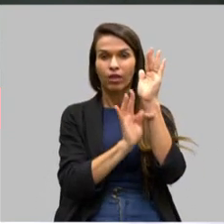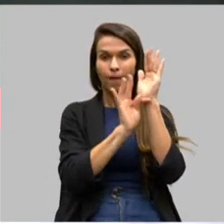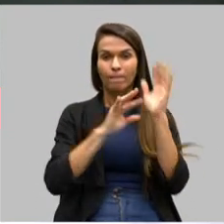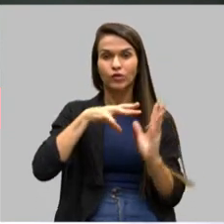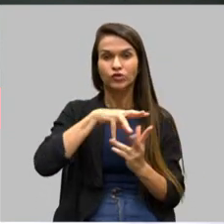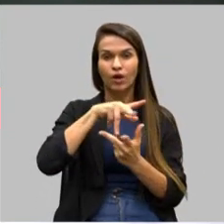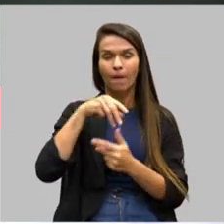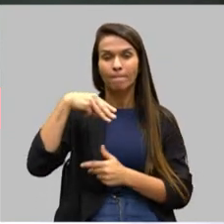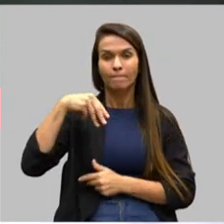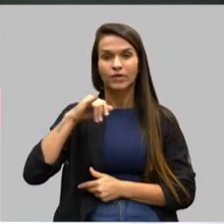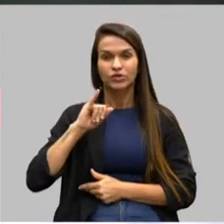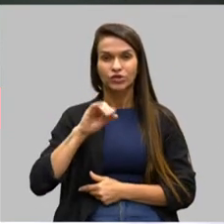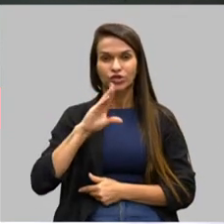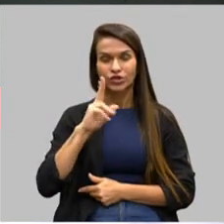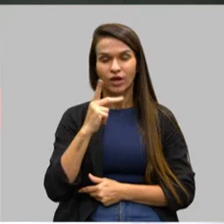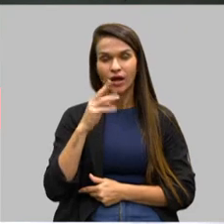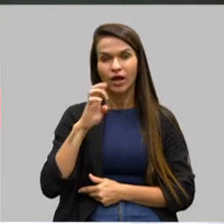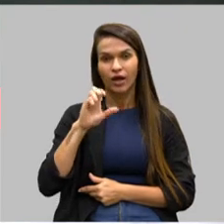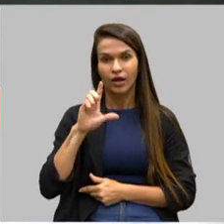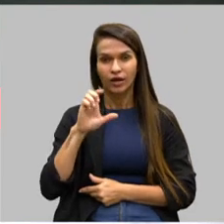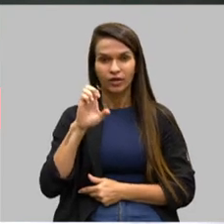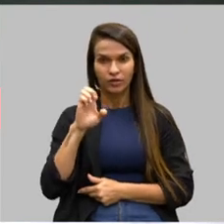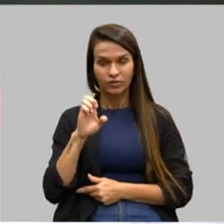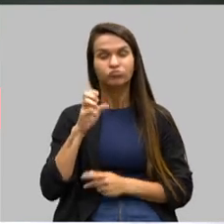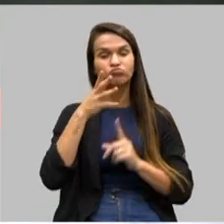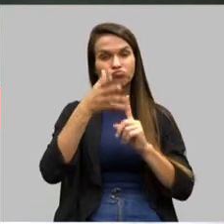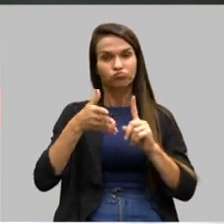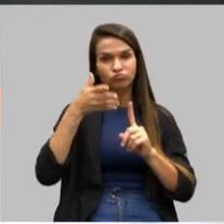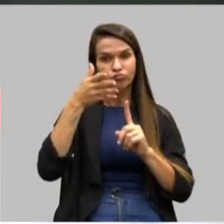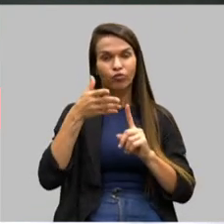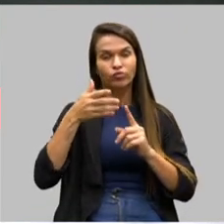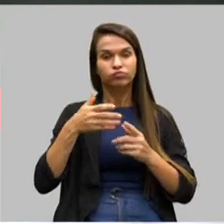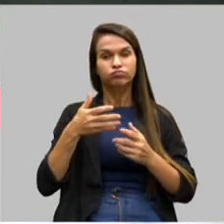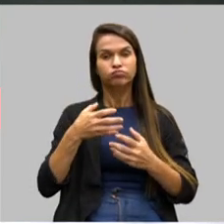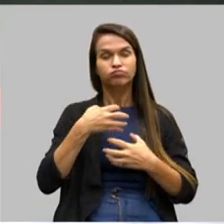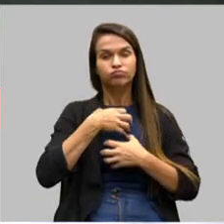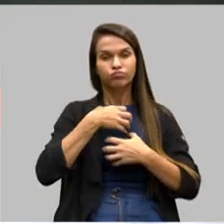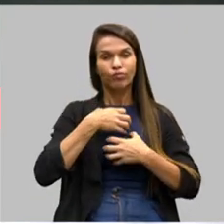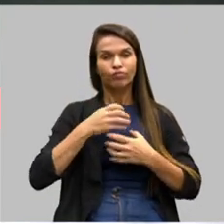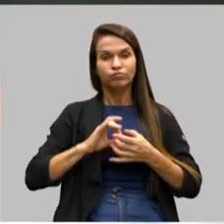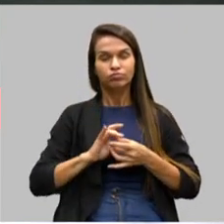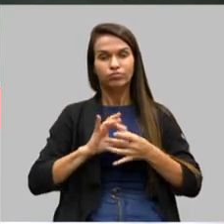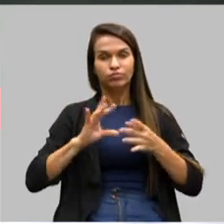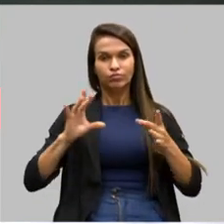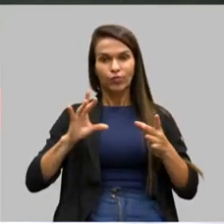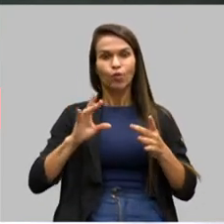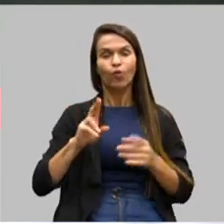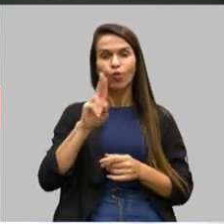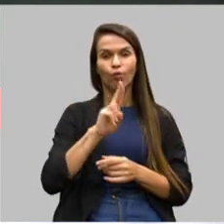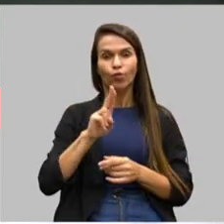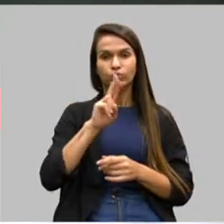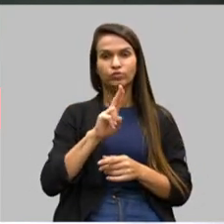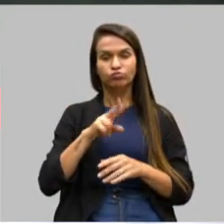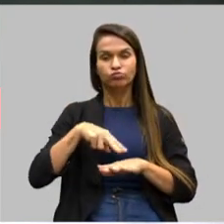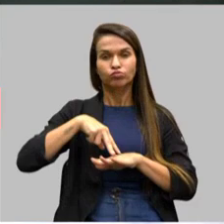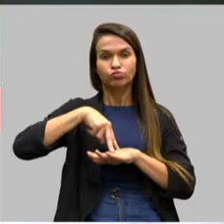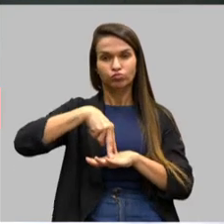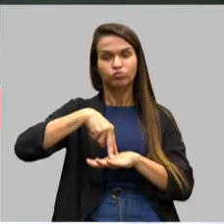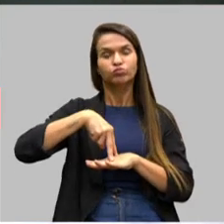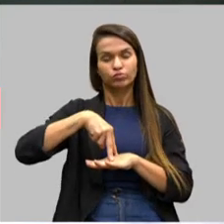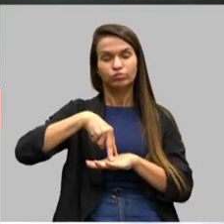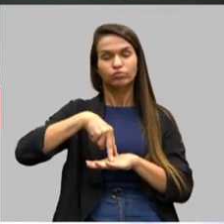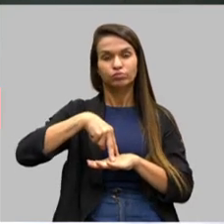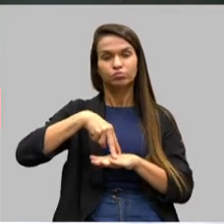Michele Simões Reboito, tem a palavra e fique à vontade para utilizar o púlpito, se assim preferir, com a